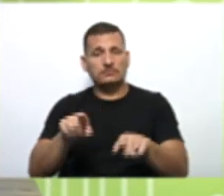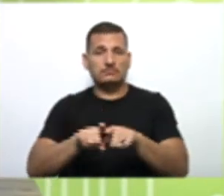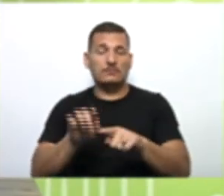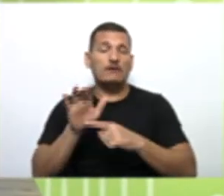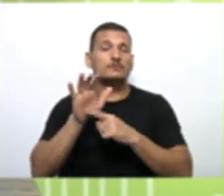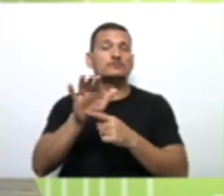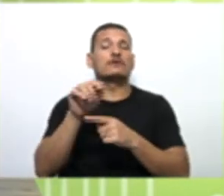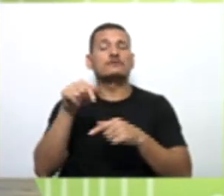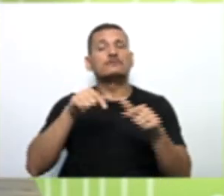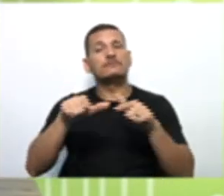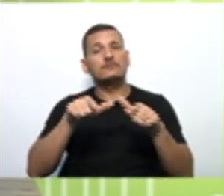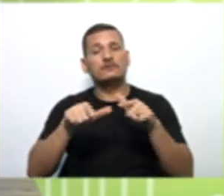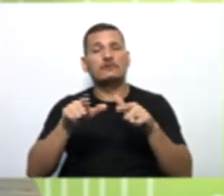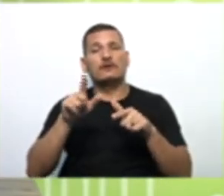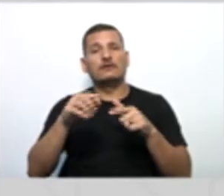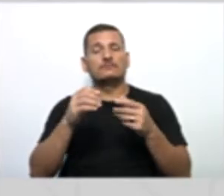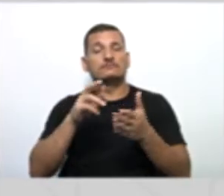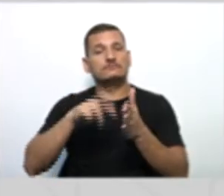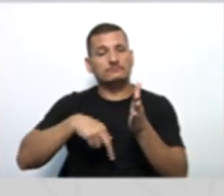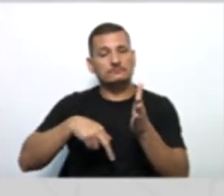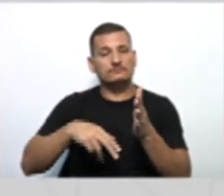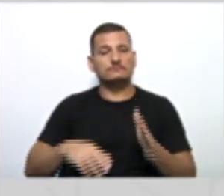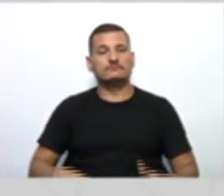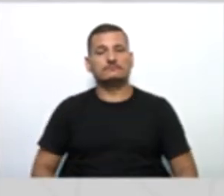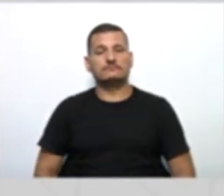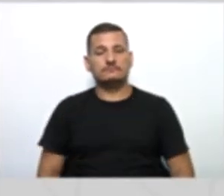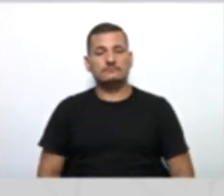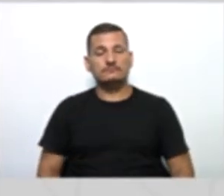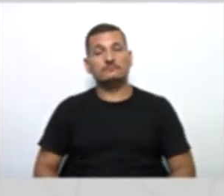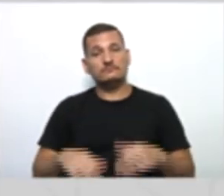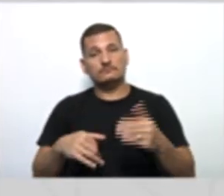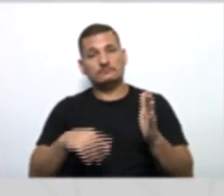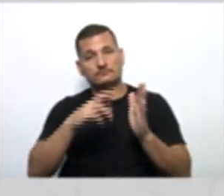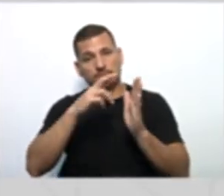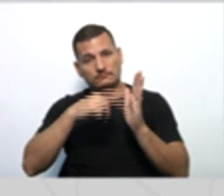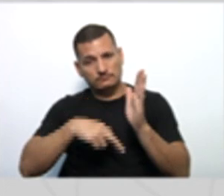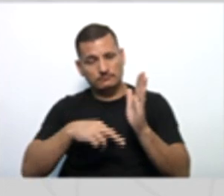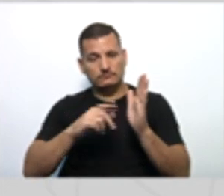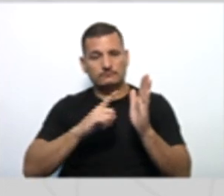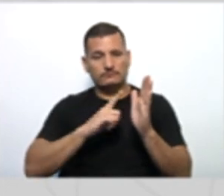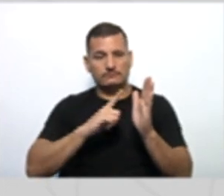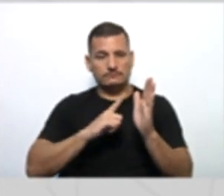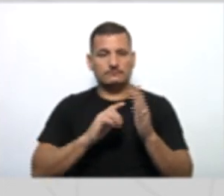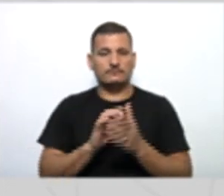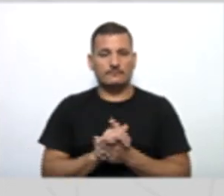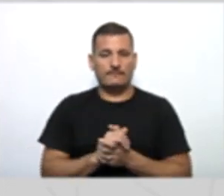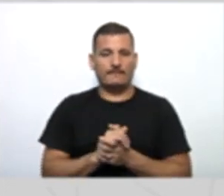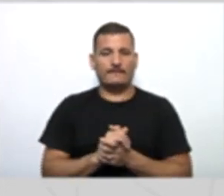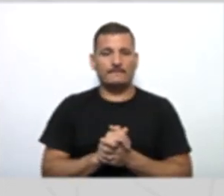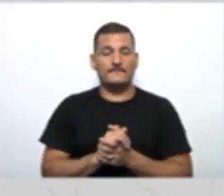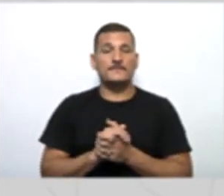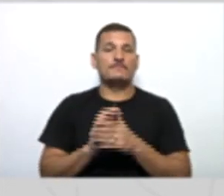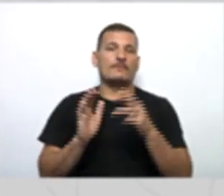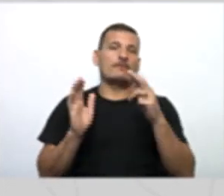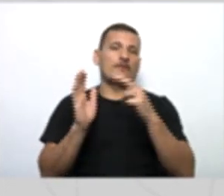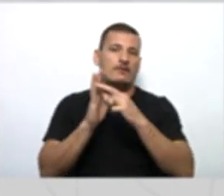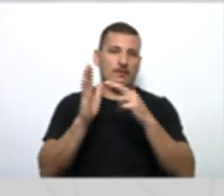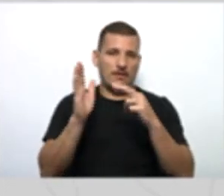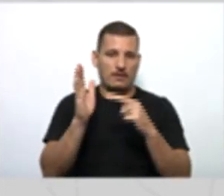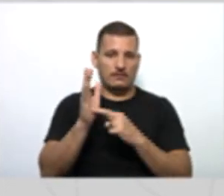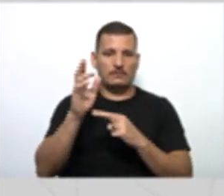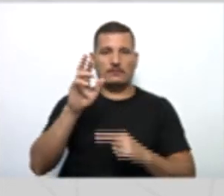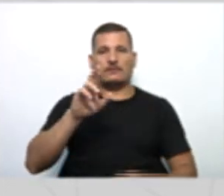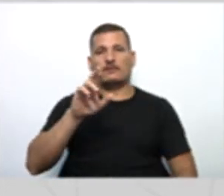esse trabalho vai ser em forma de relatório. Então, o relatório tem, né, a norma que rege atualmente é a